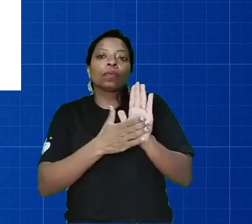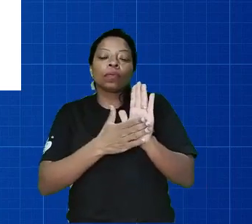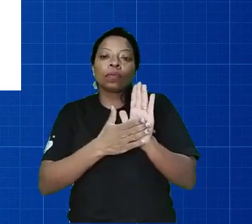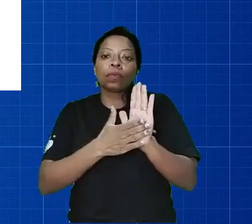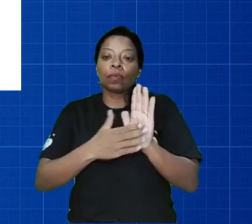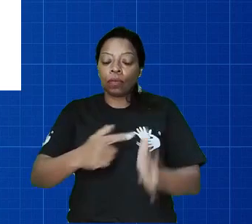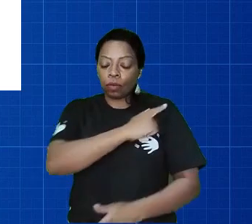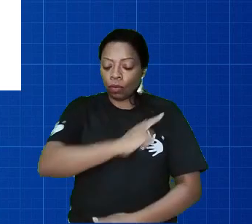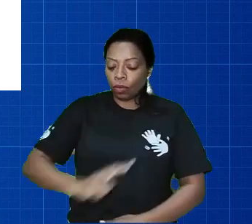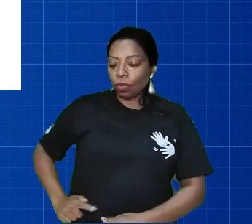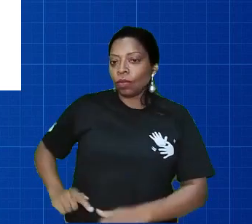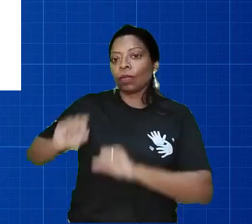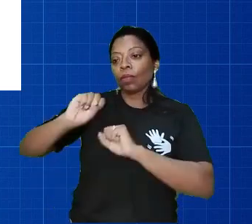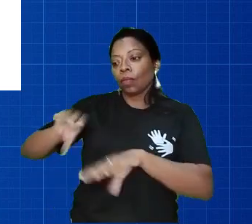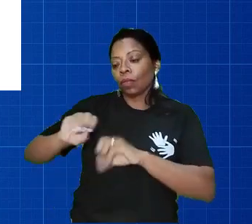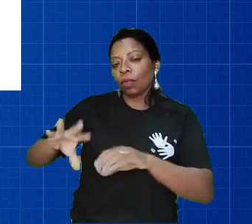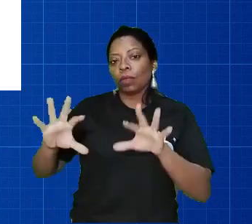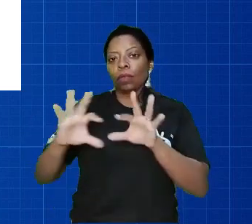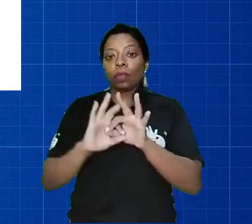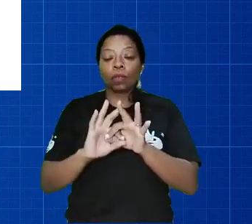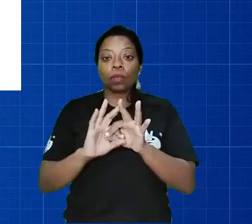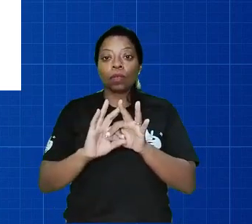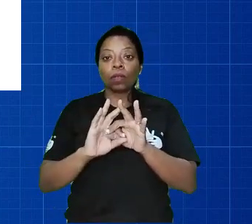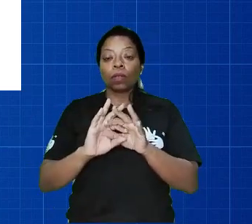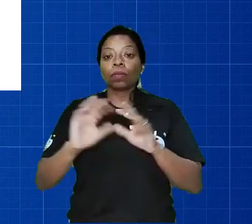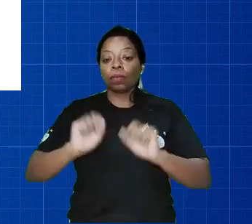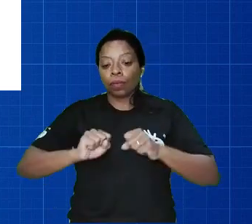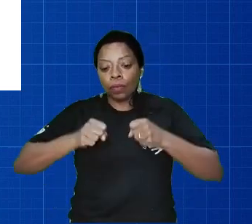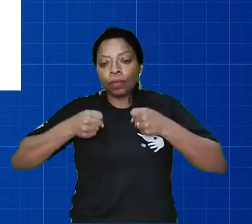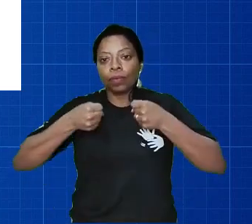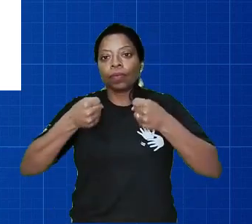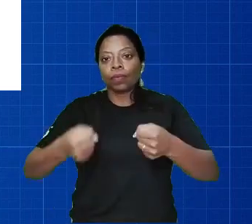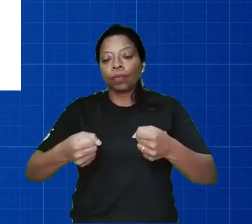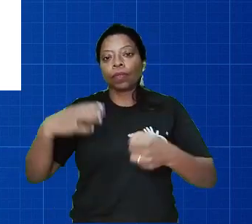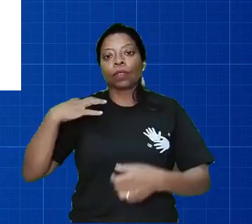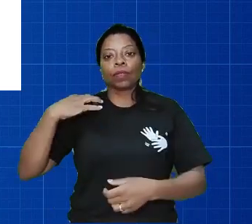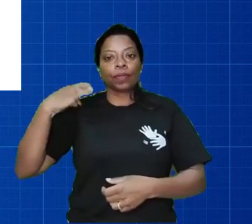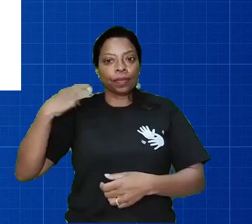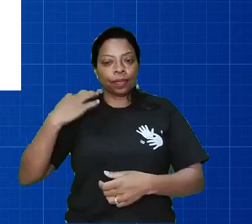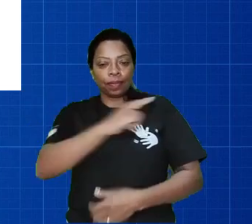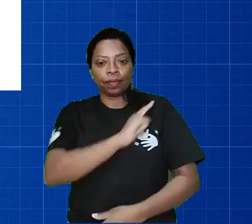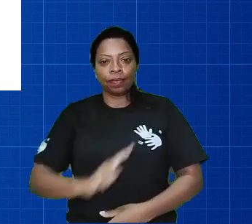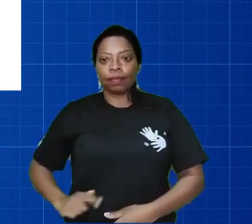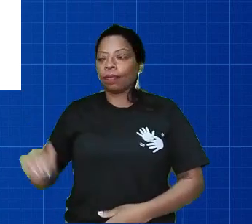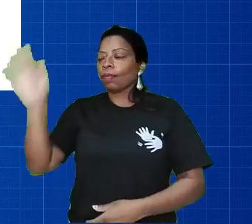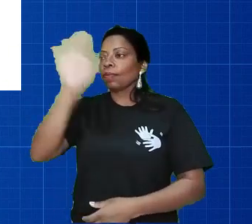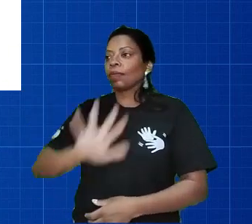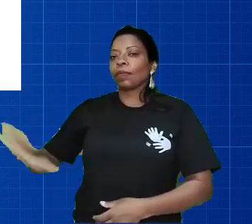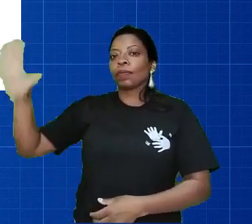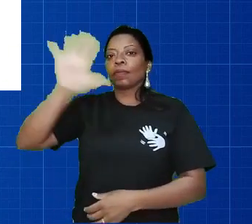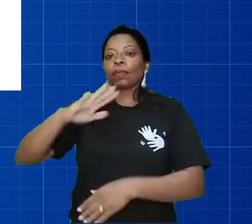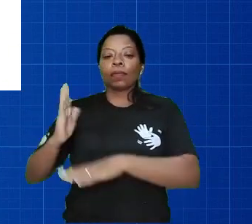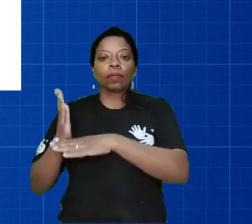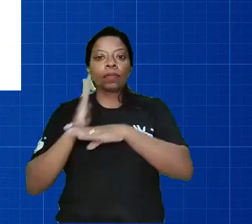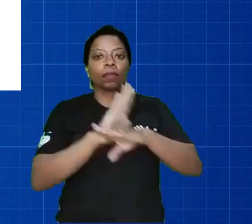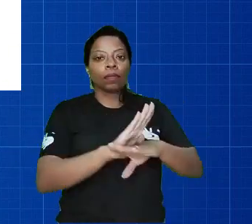governamentais educacionais? São ações voluntárias do governo federal que têm a finalidade de subsidiar e